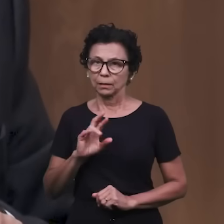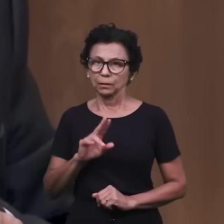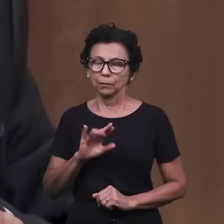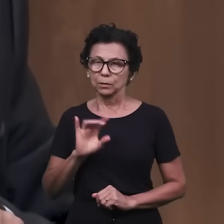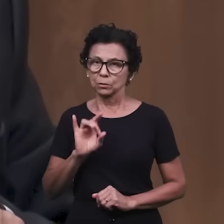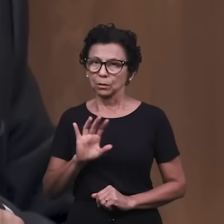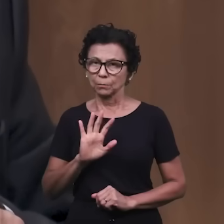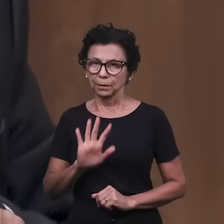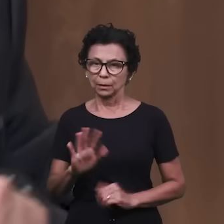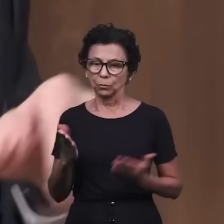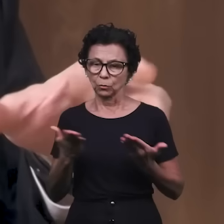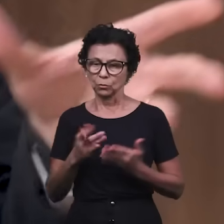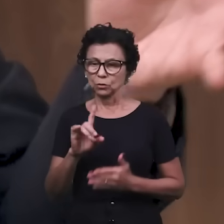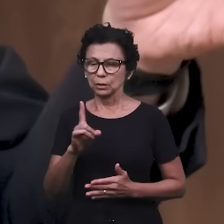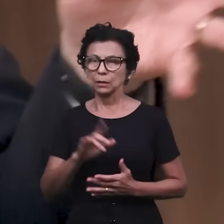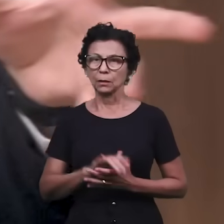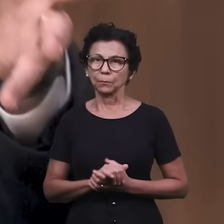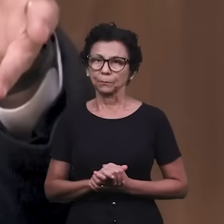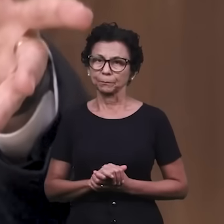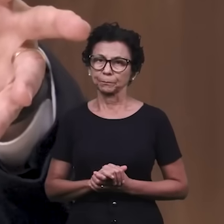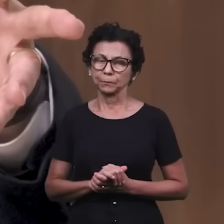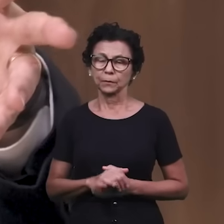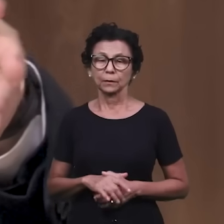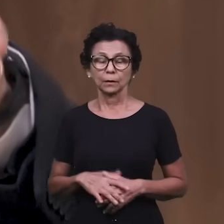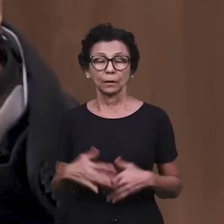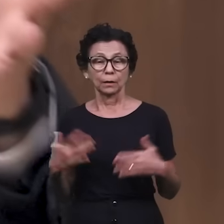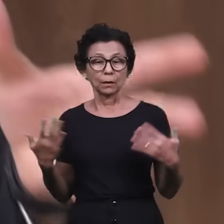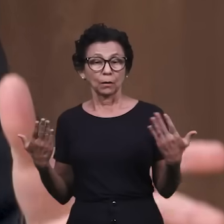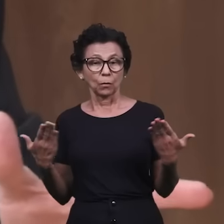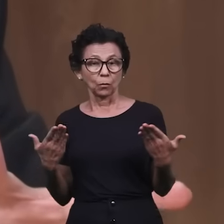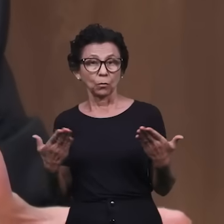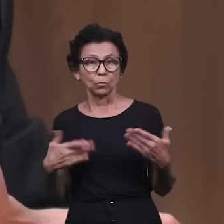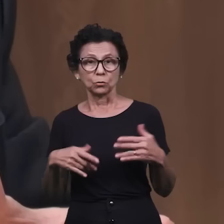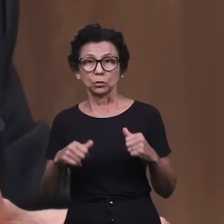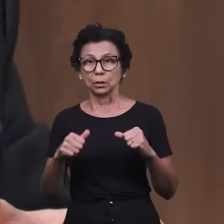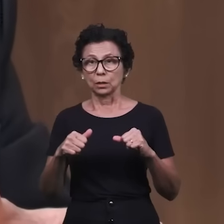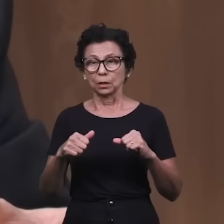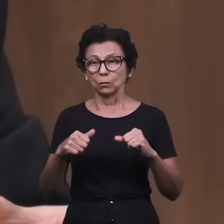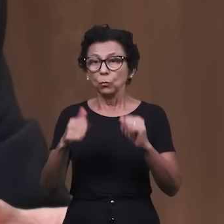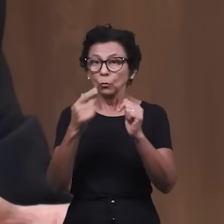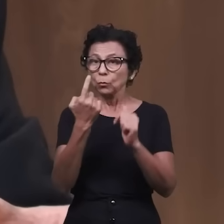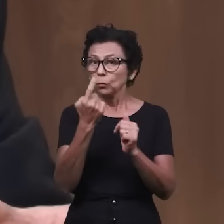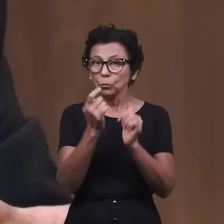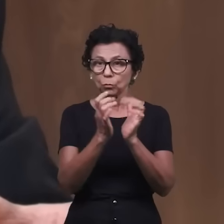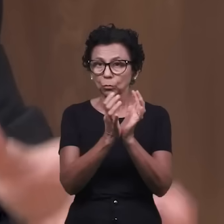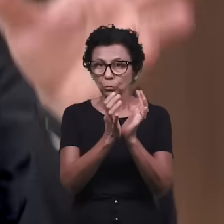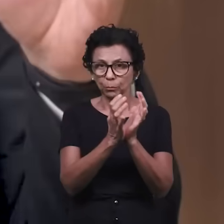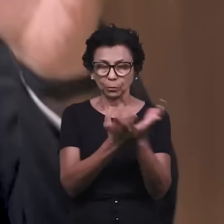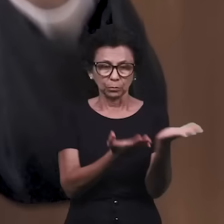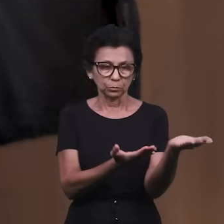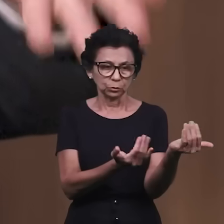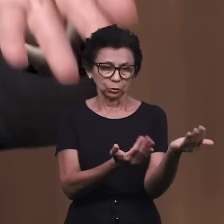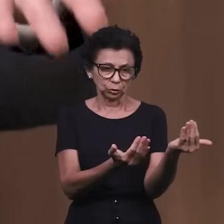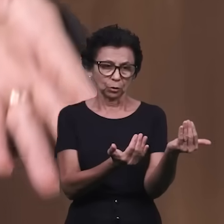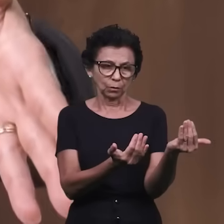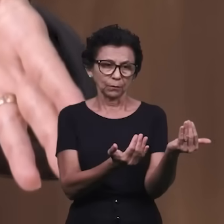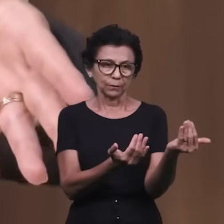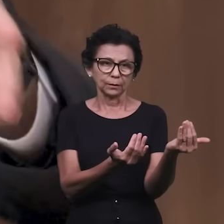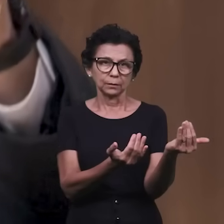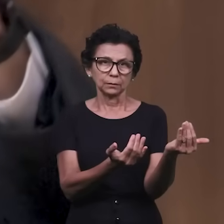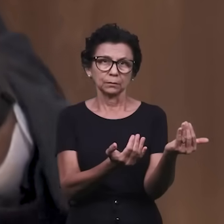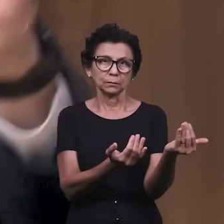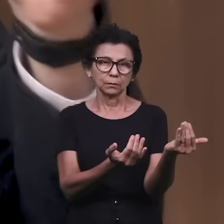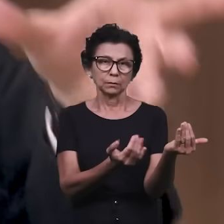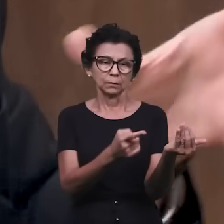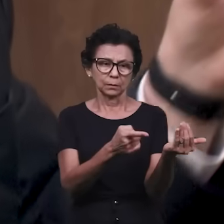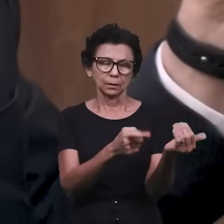não. Porque hoje a gente vai ter parte dos jovens aqui no culto. E esses jovens que vieram